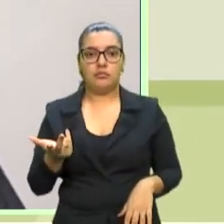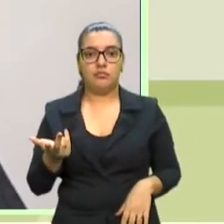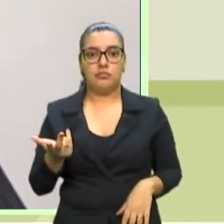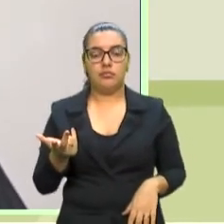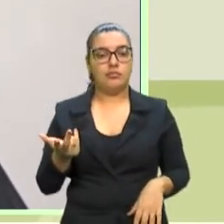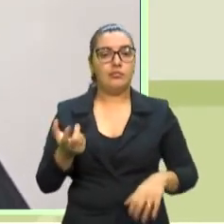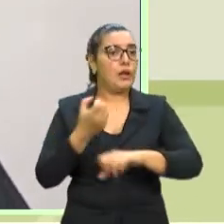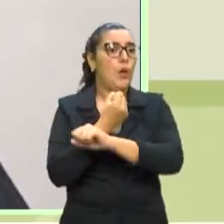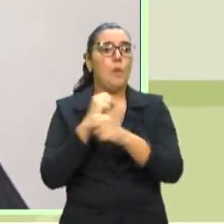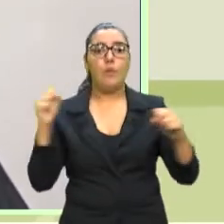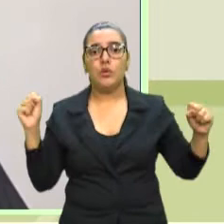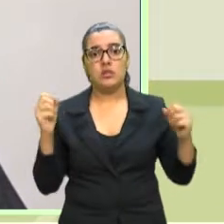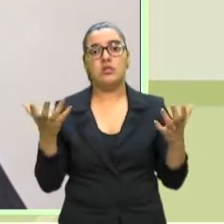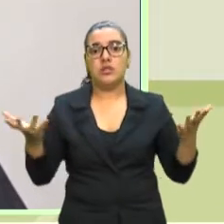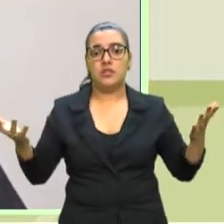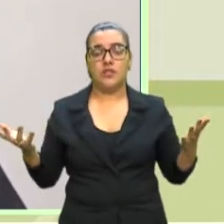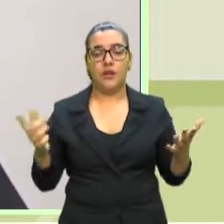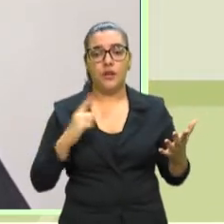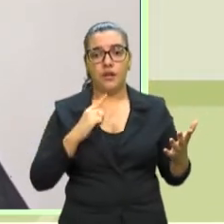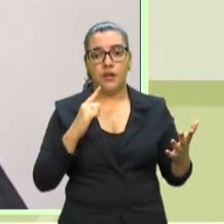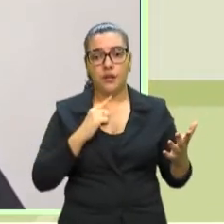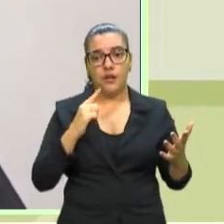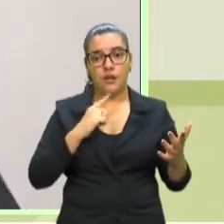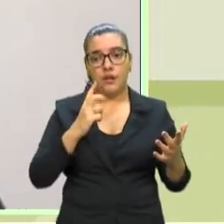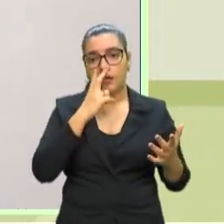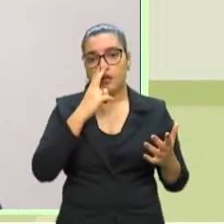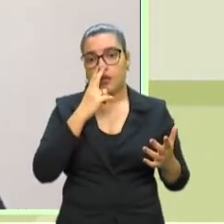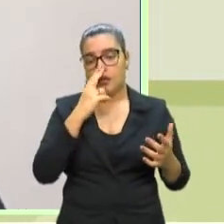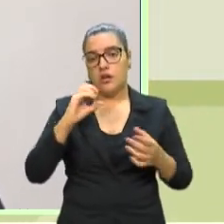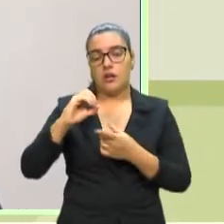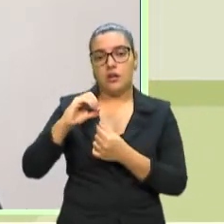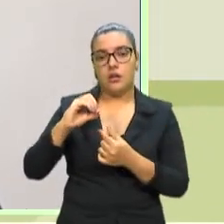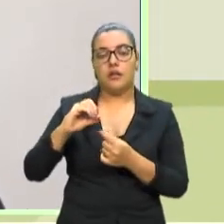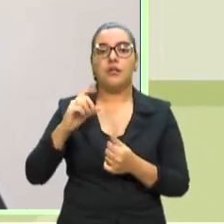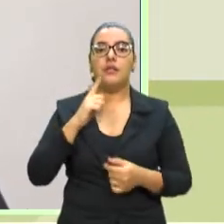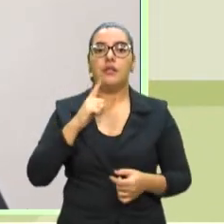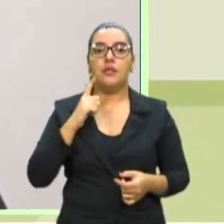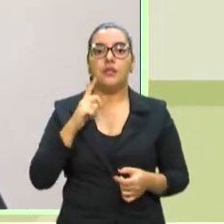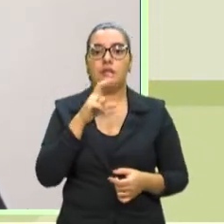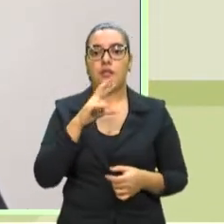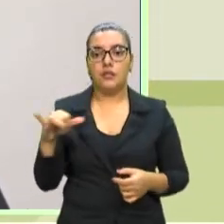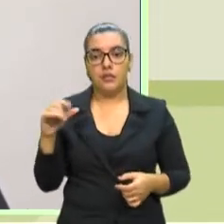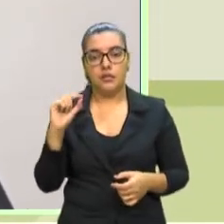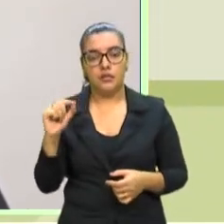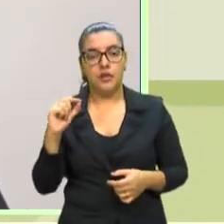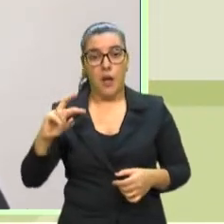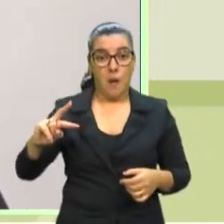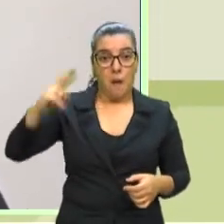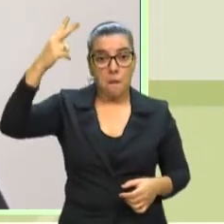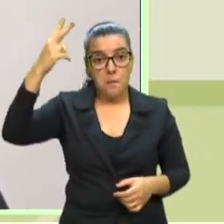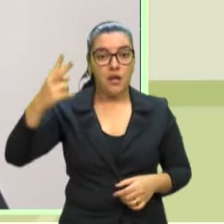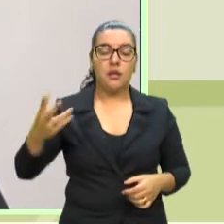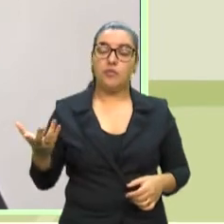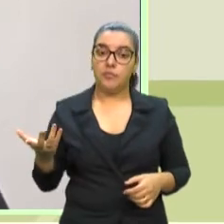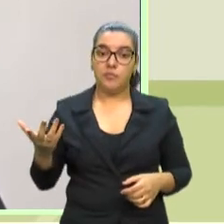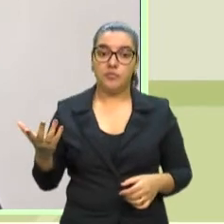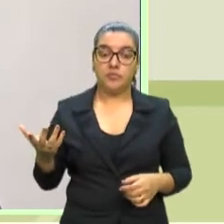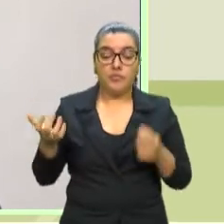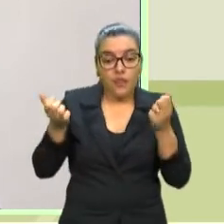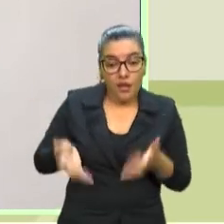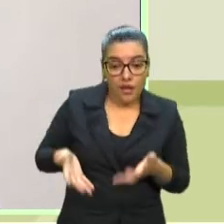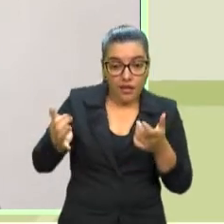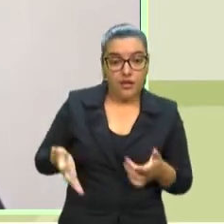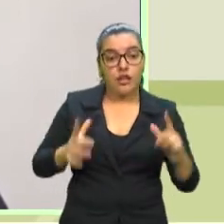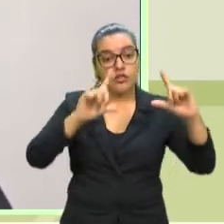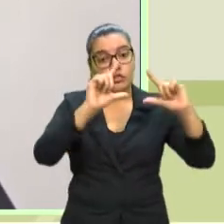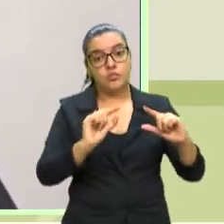quase impossível administrar um orçamento com a tendência de aumento de despesa e